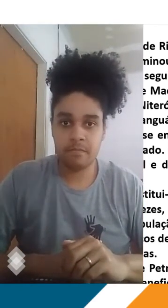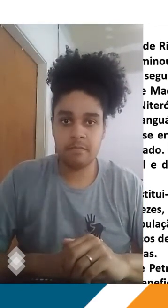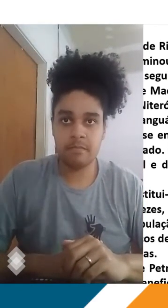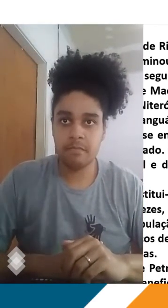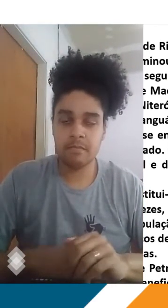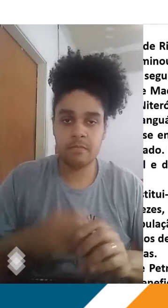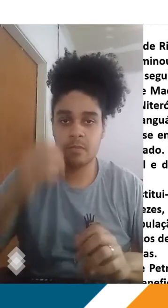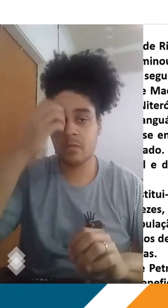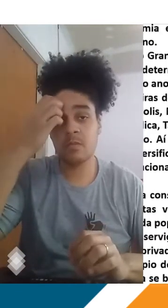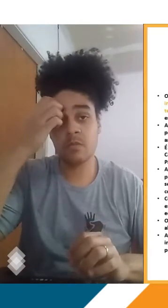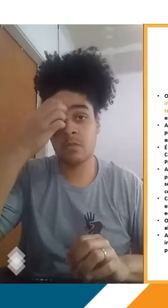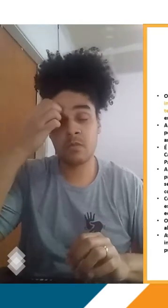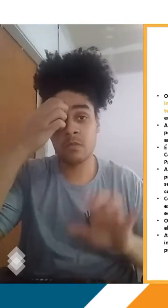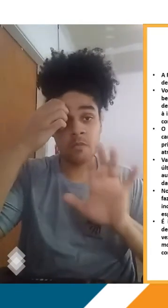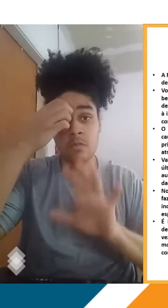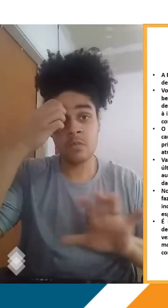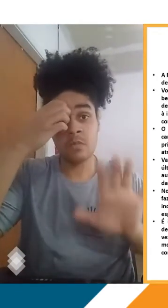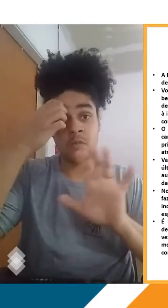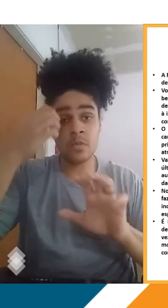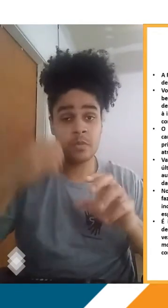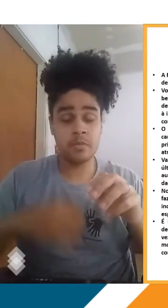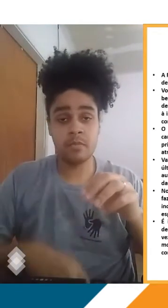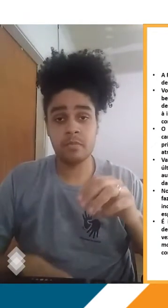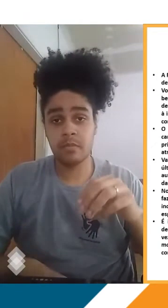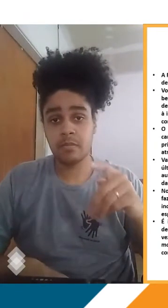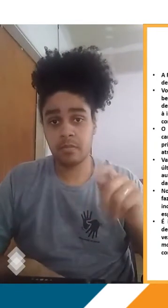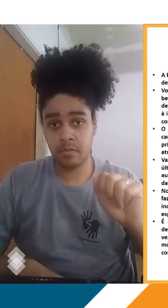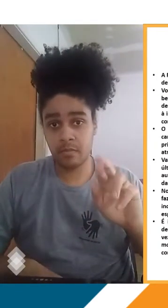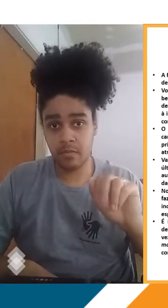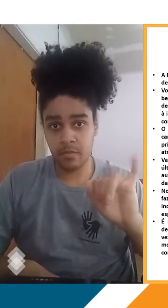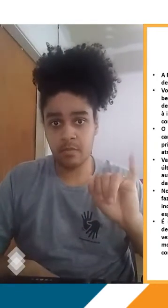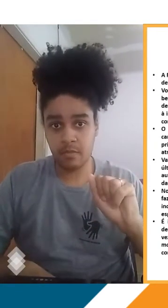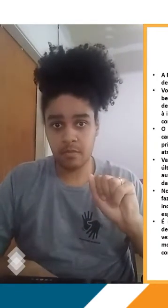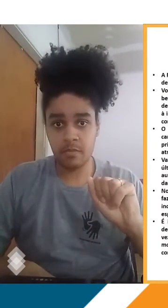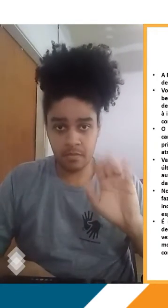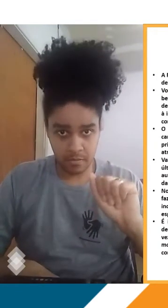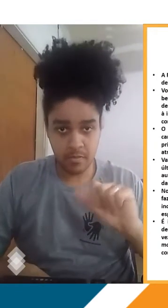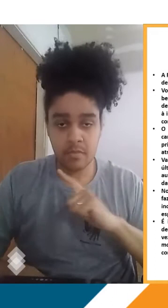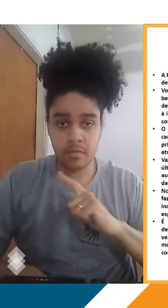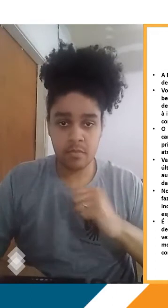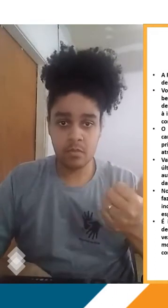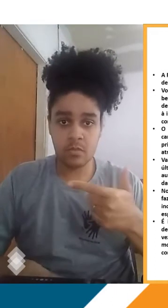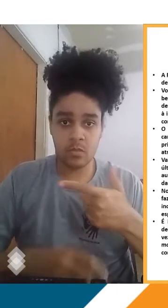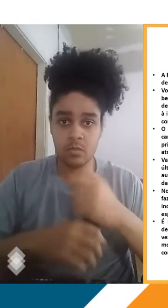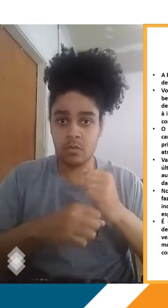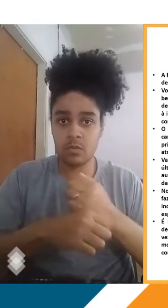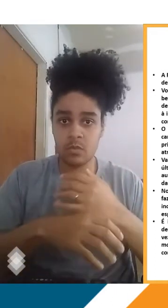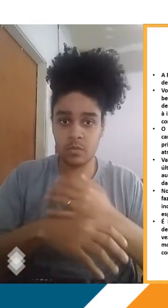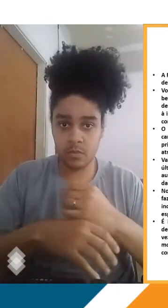região metropolitana olhando essa imagem. A região do Médio Paraíba é composta por 12 municípios.